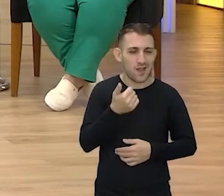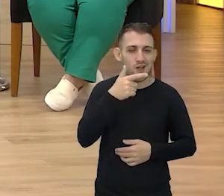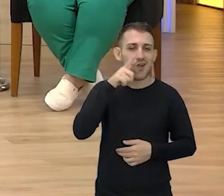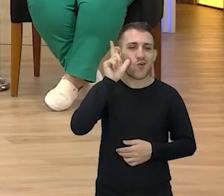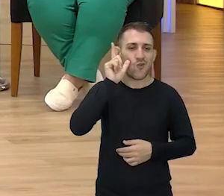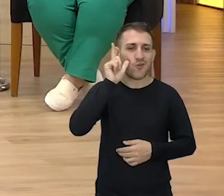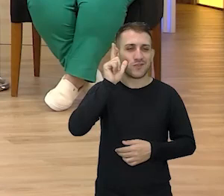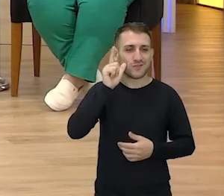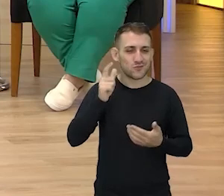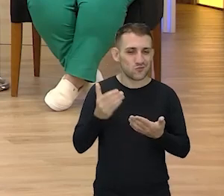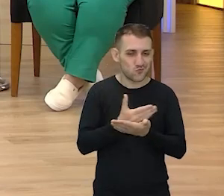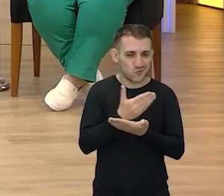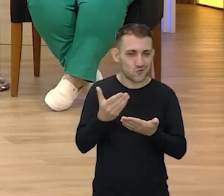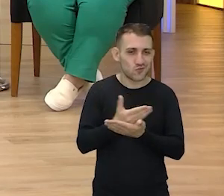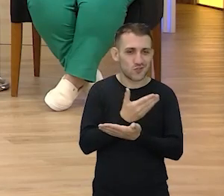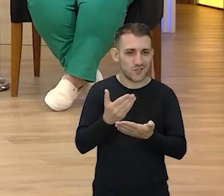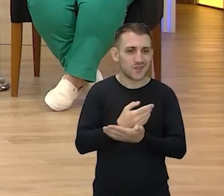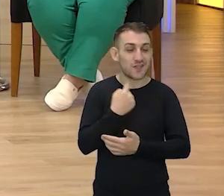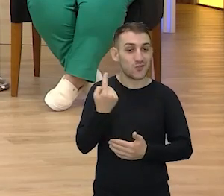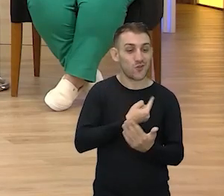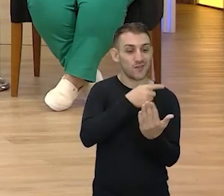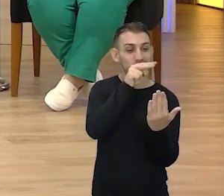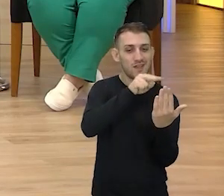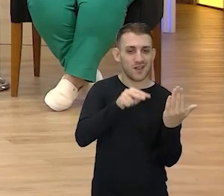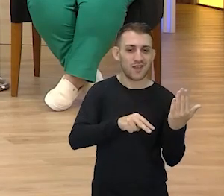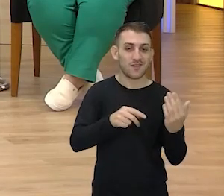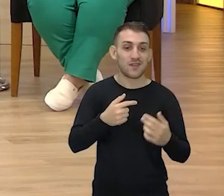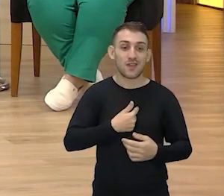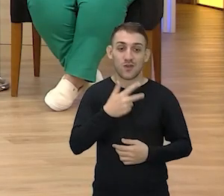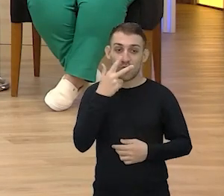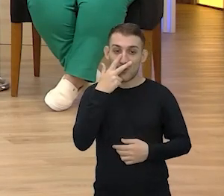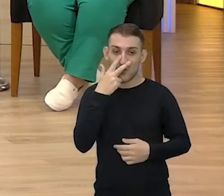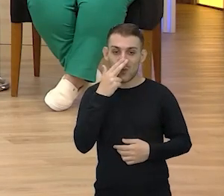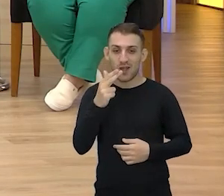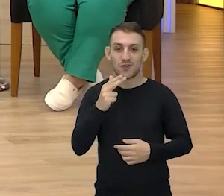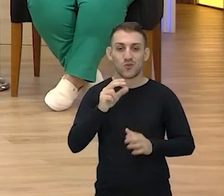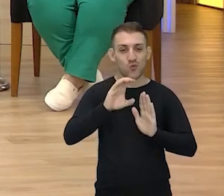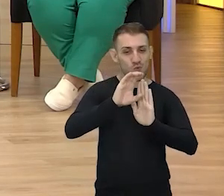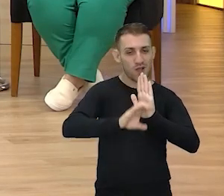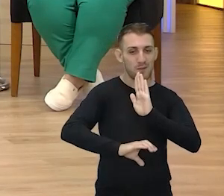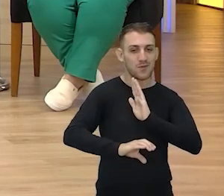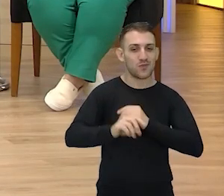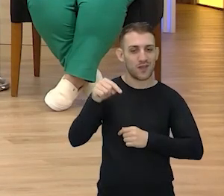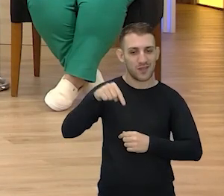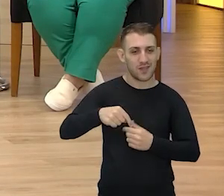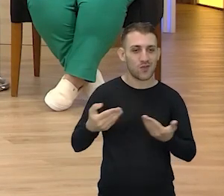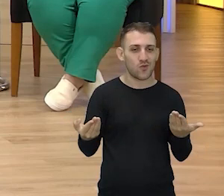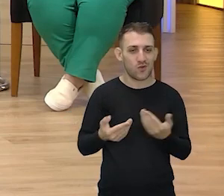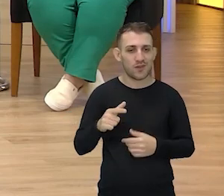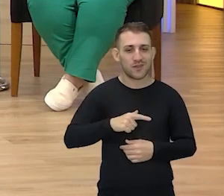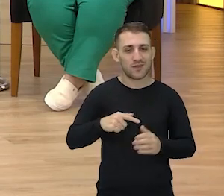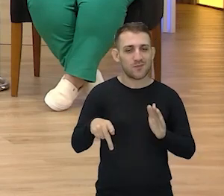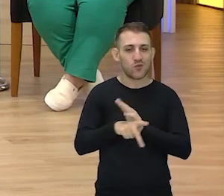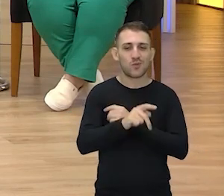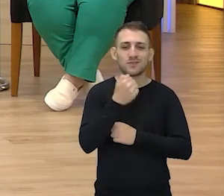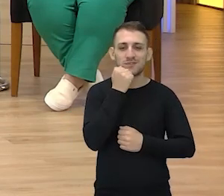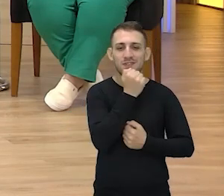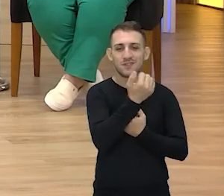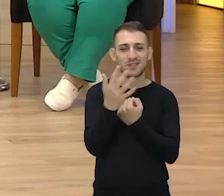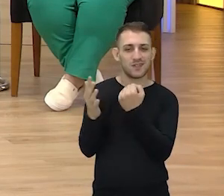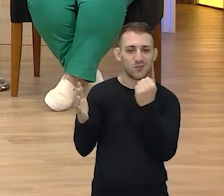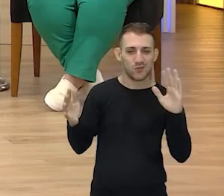do livro que estamos lendo. Eu acho que o capítulo de hoje está para a área das ciências da natureza